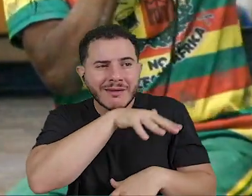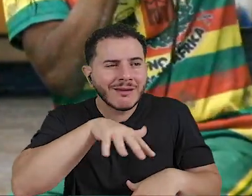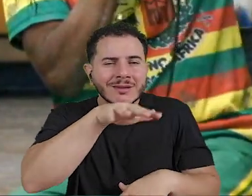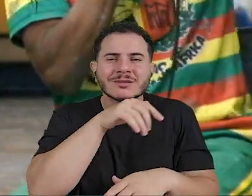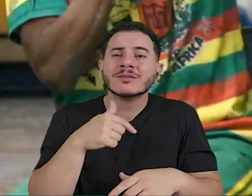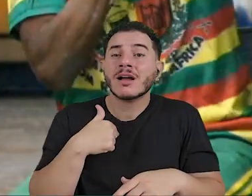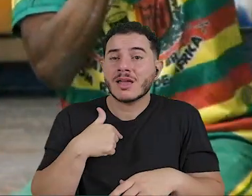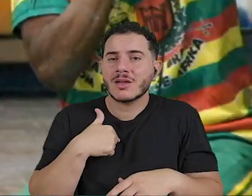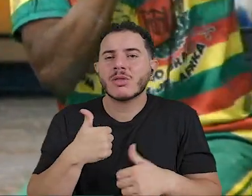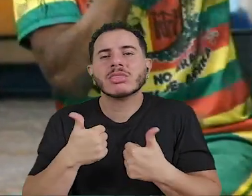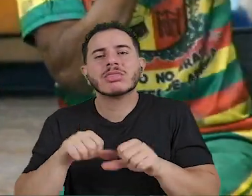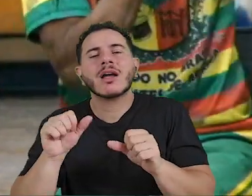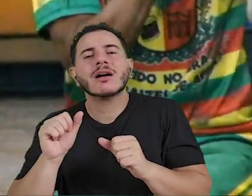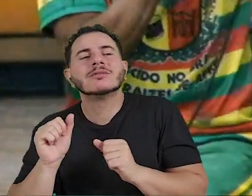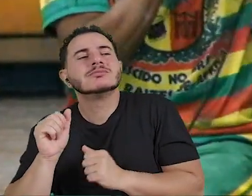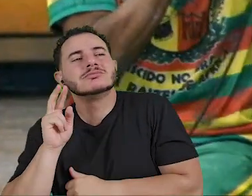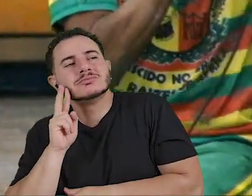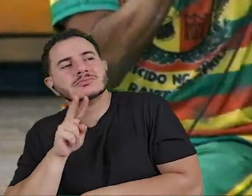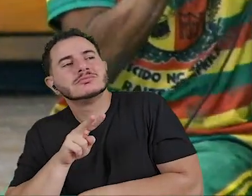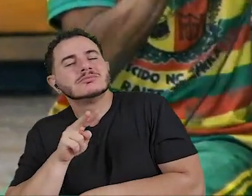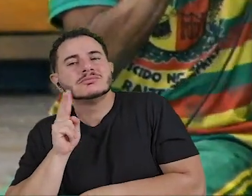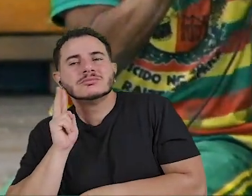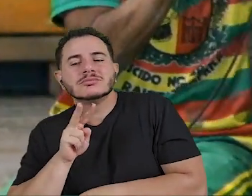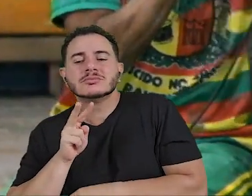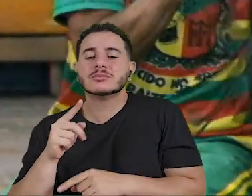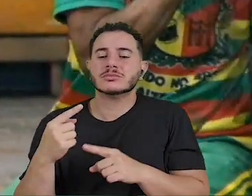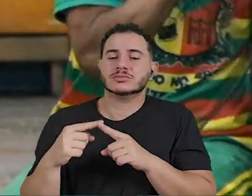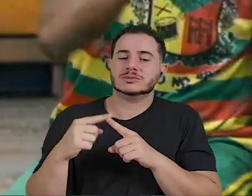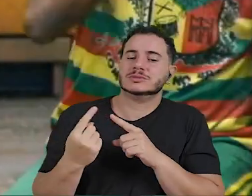lá escondidinho. Não podia, porque a polícia